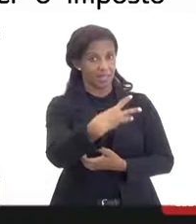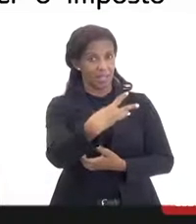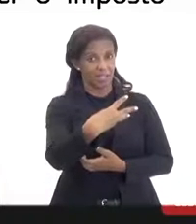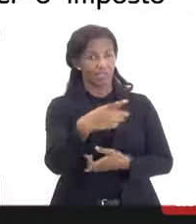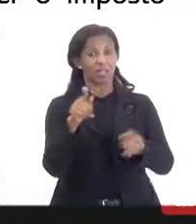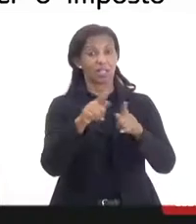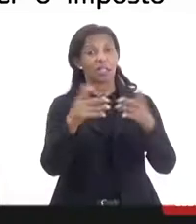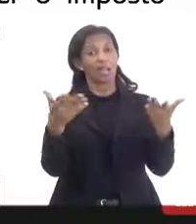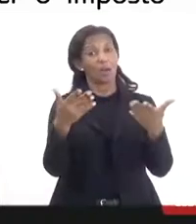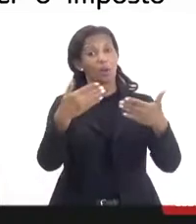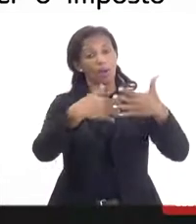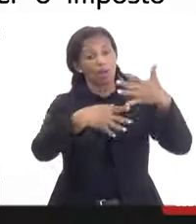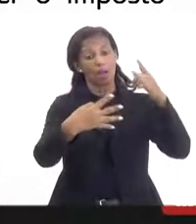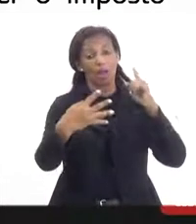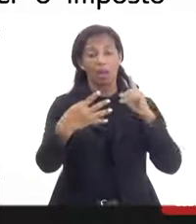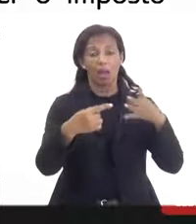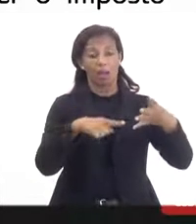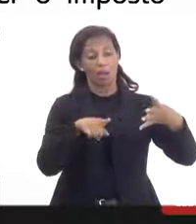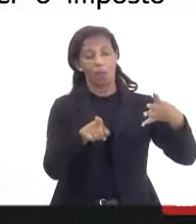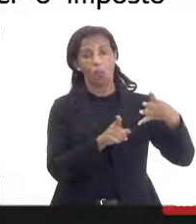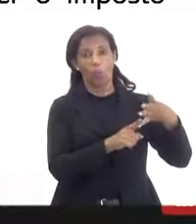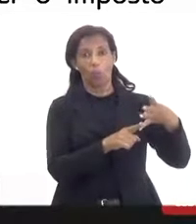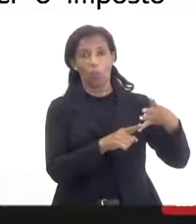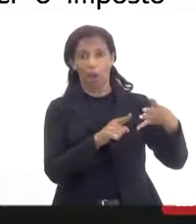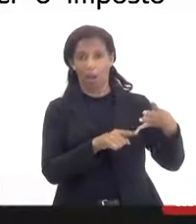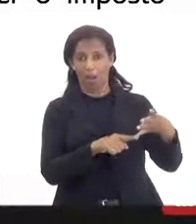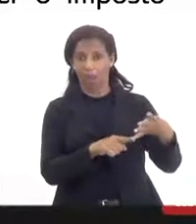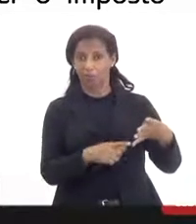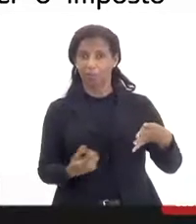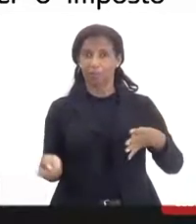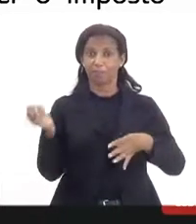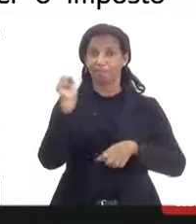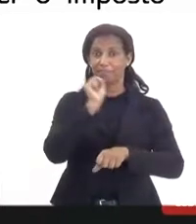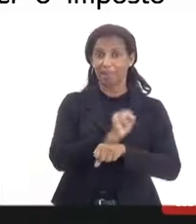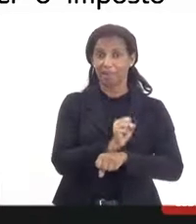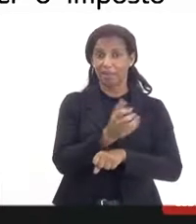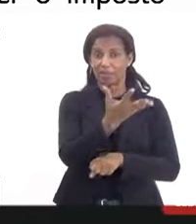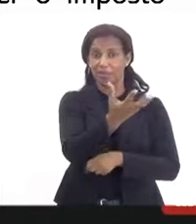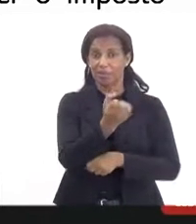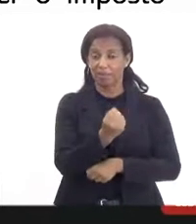tese 4, deixar de recolher ICMS sobre produtos